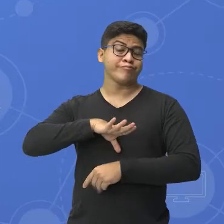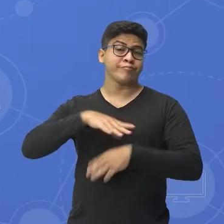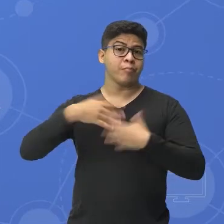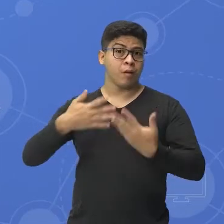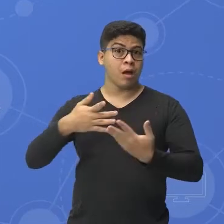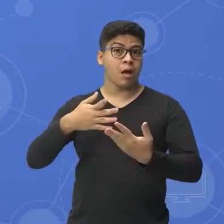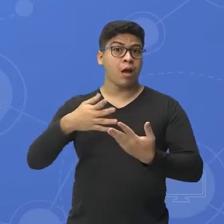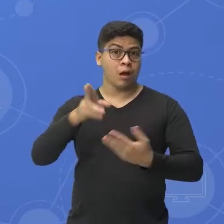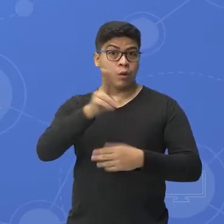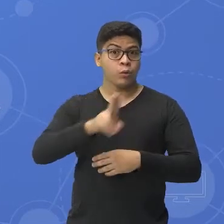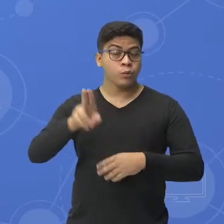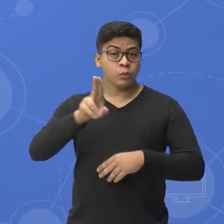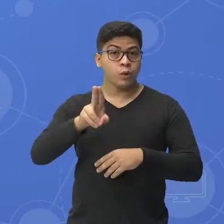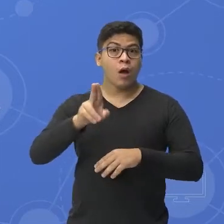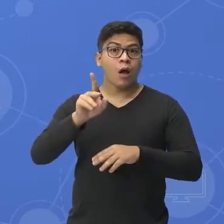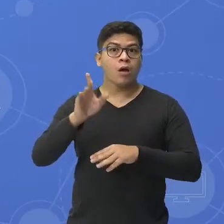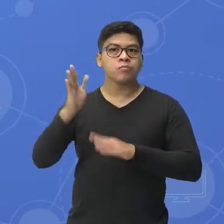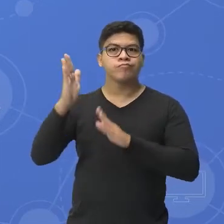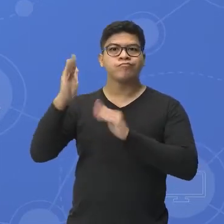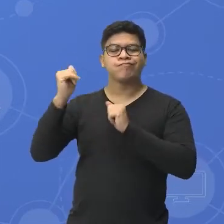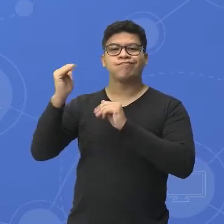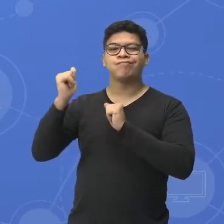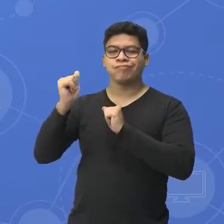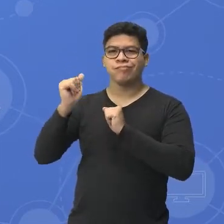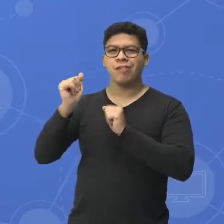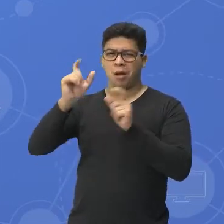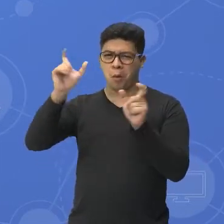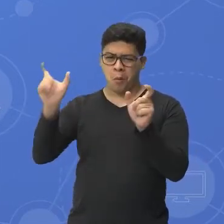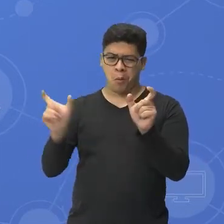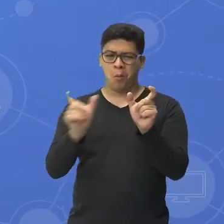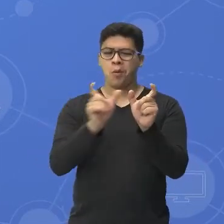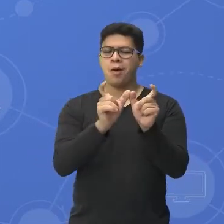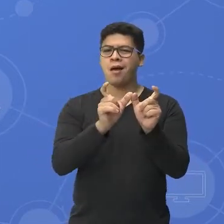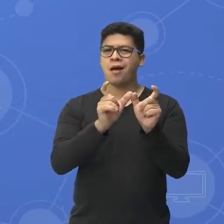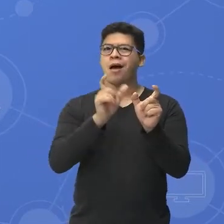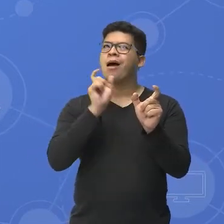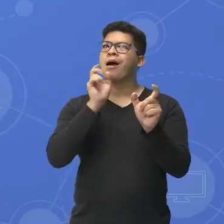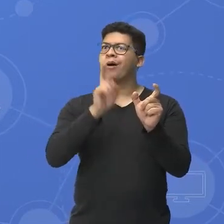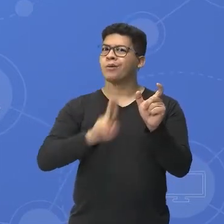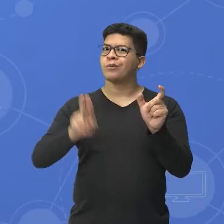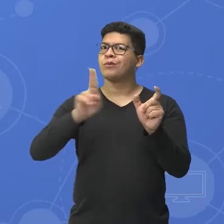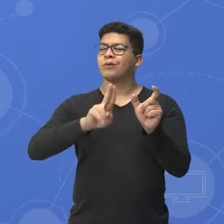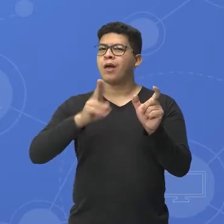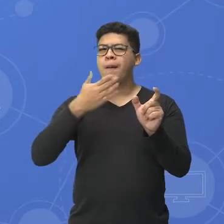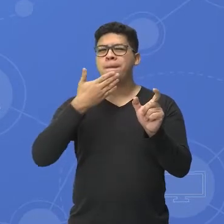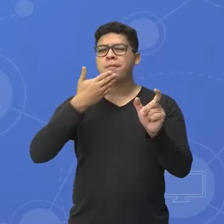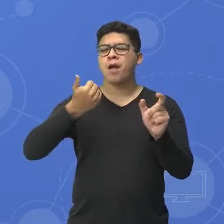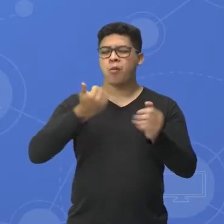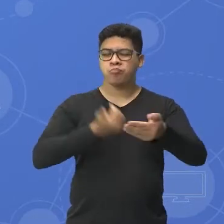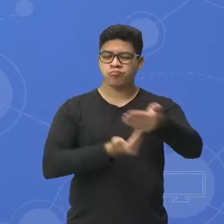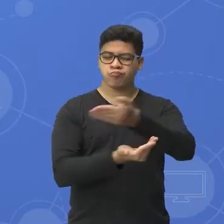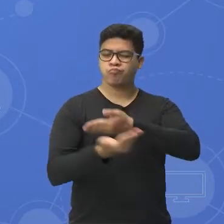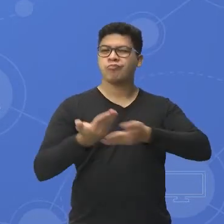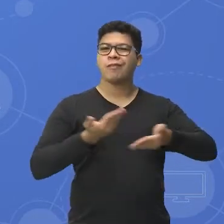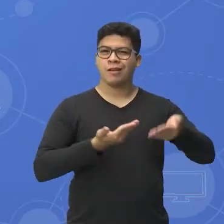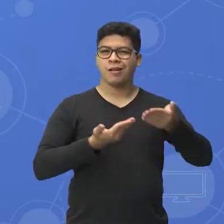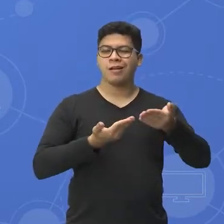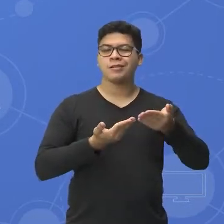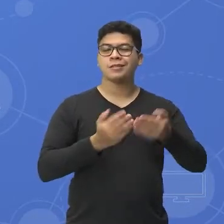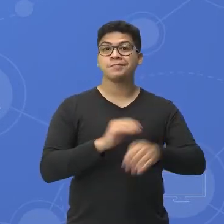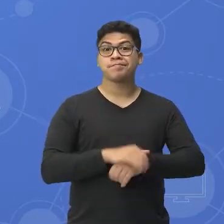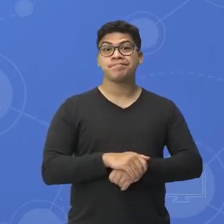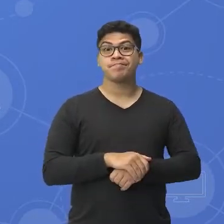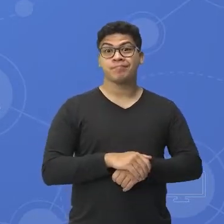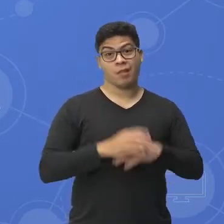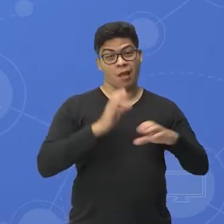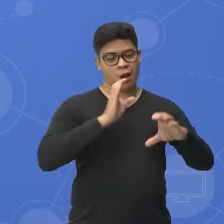em espanhol, ele é muito empregado até para facilitar, para ter uma comunicação mais dinâmica. Tá certo?